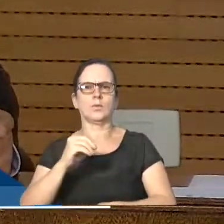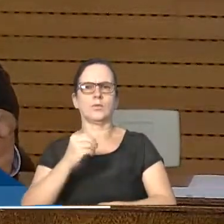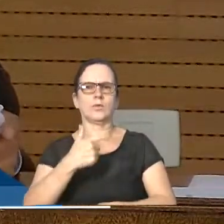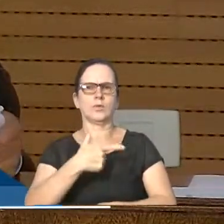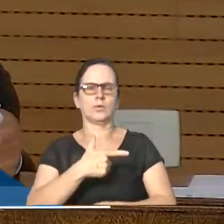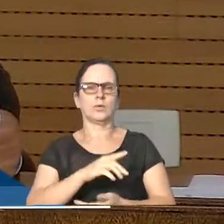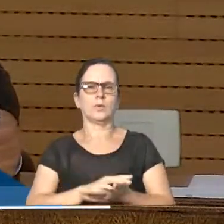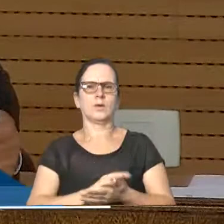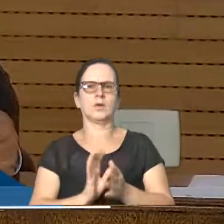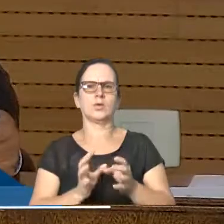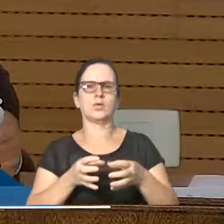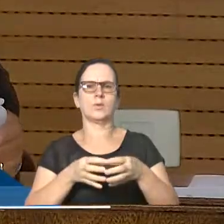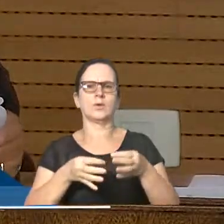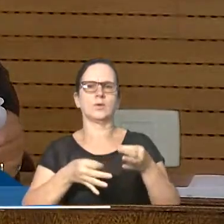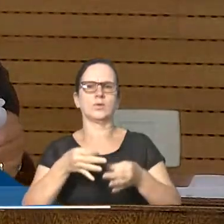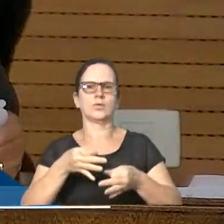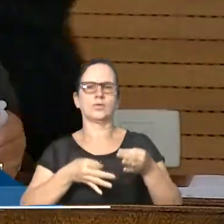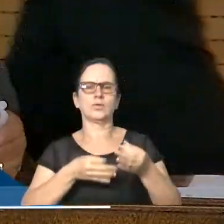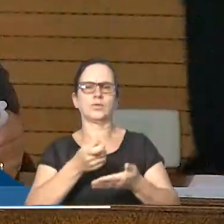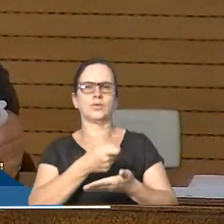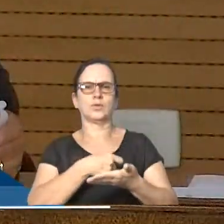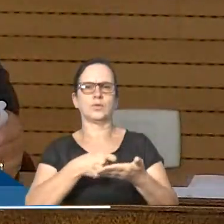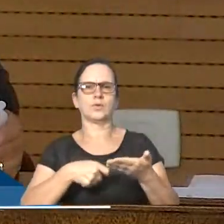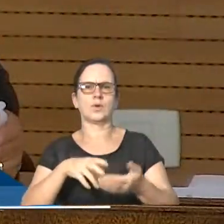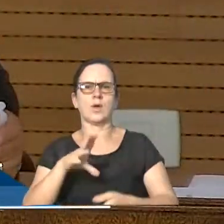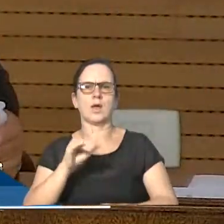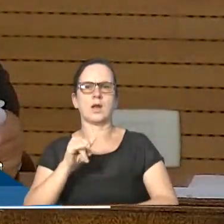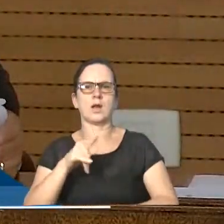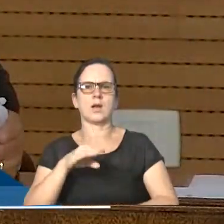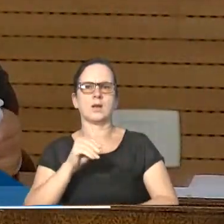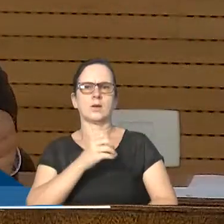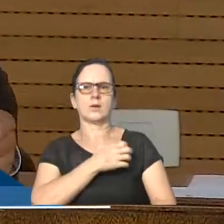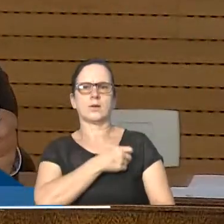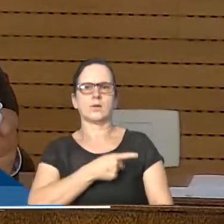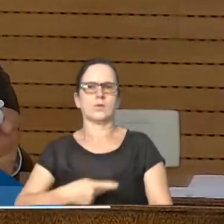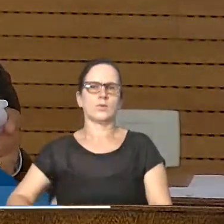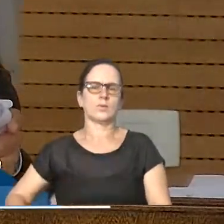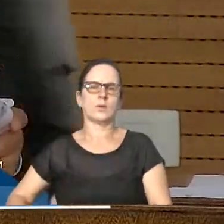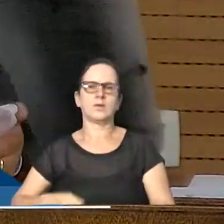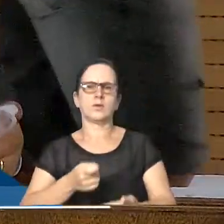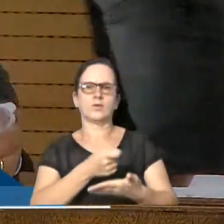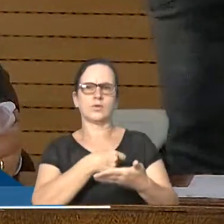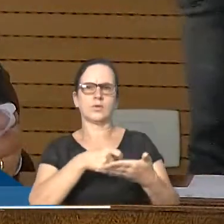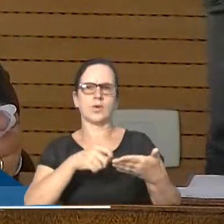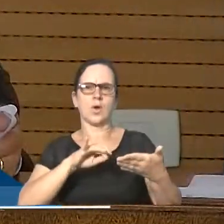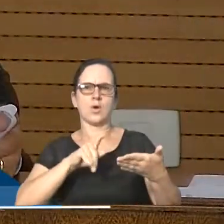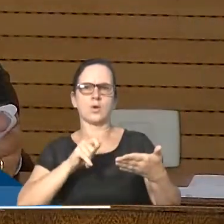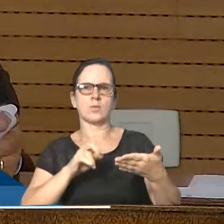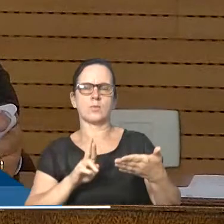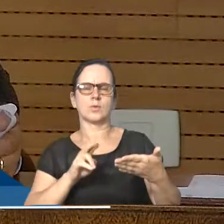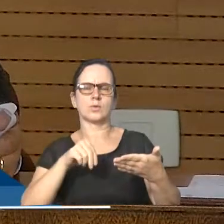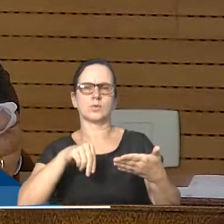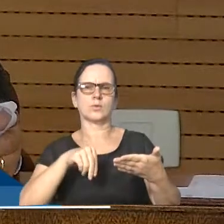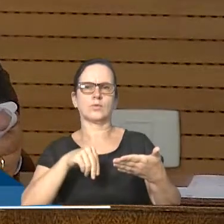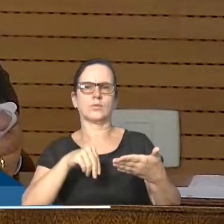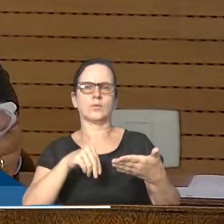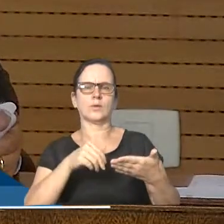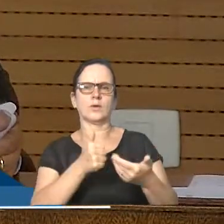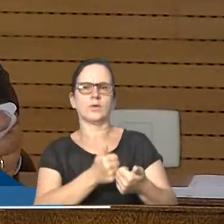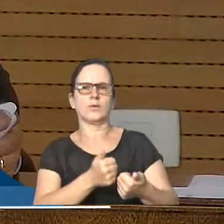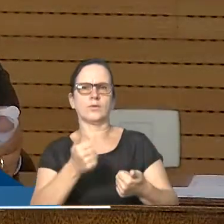de Justiça e Redação, Alexandre Mendes da Silva, presidente e relator, Joemerson Alves da Silva de